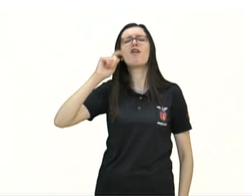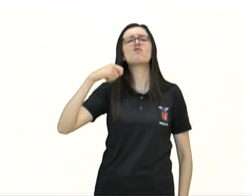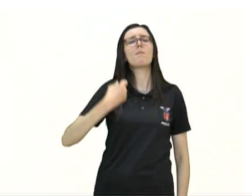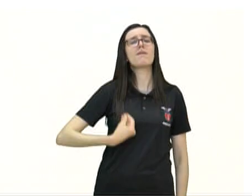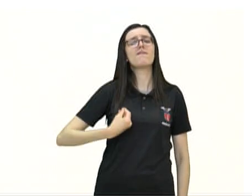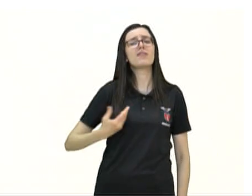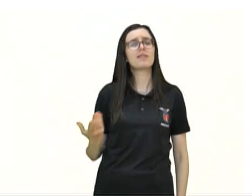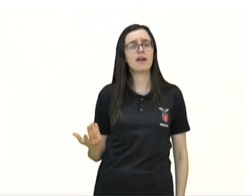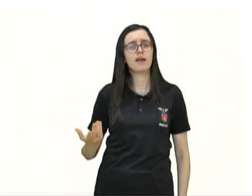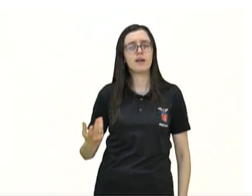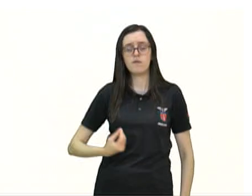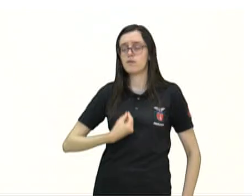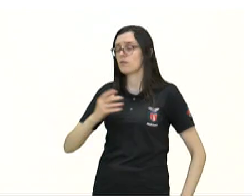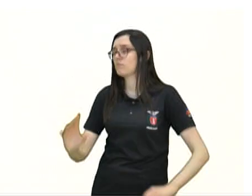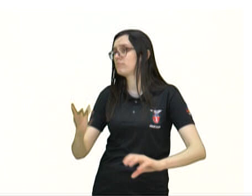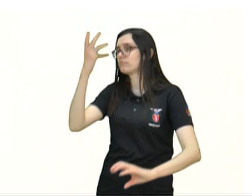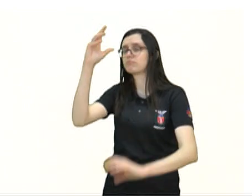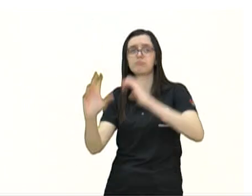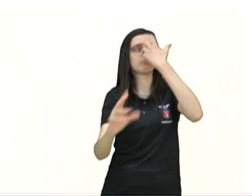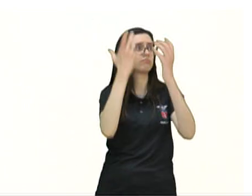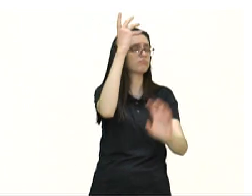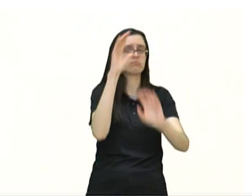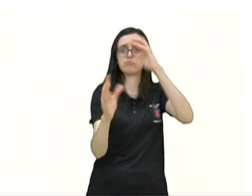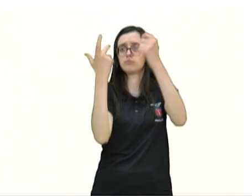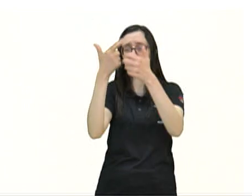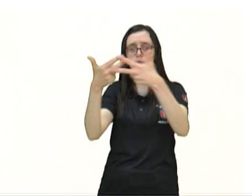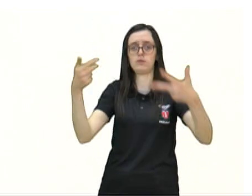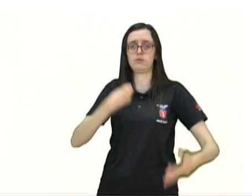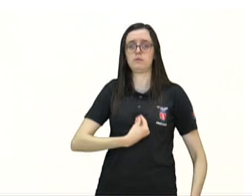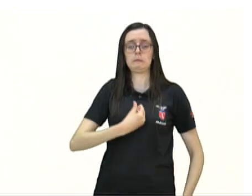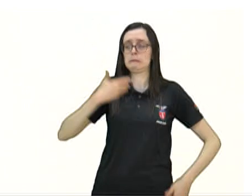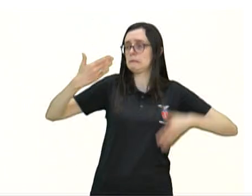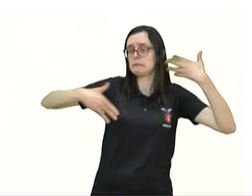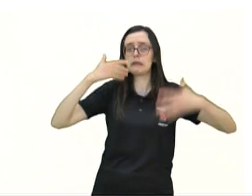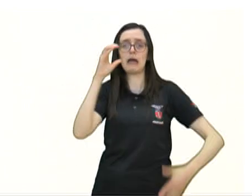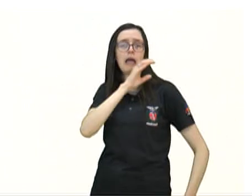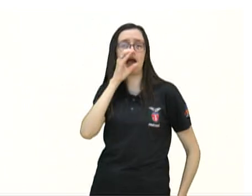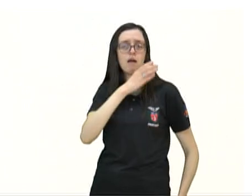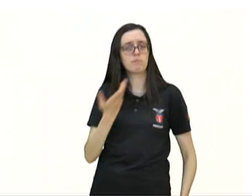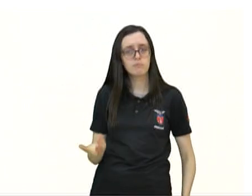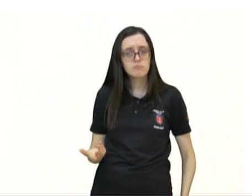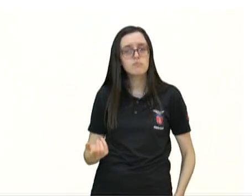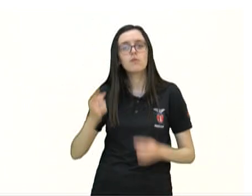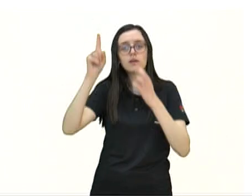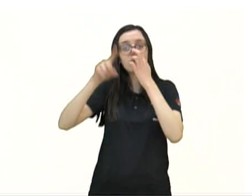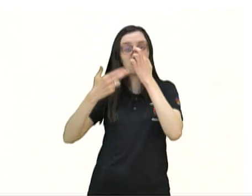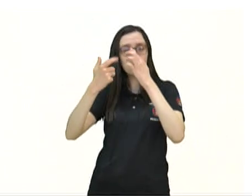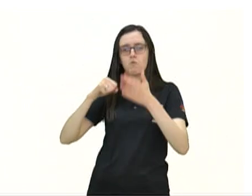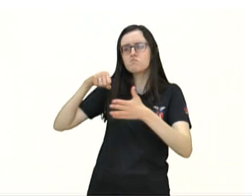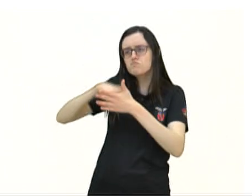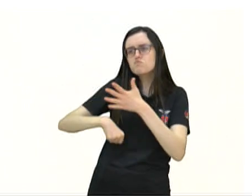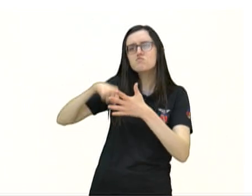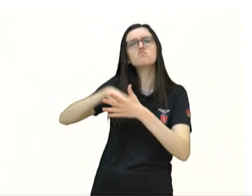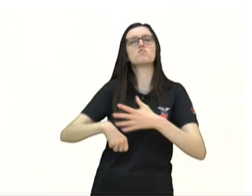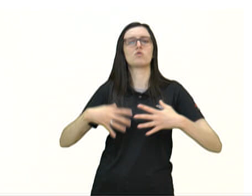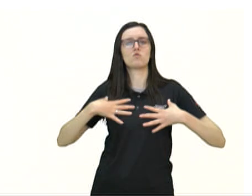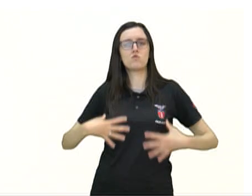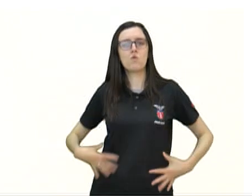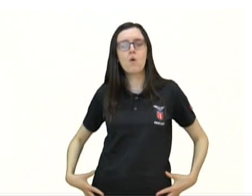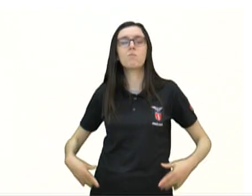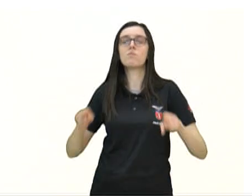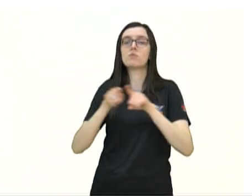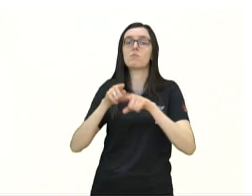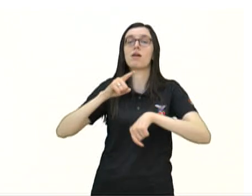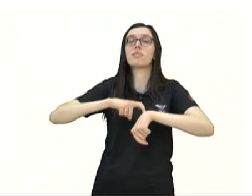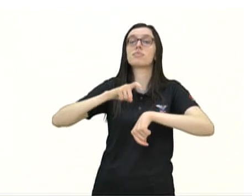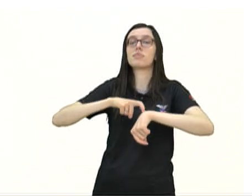a correria do dia a dia, ou seja, a luta do corpo físico e o